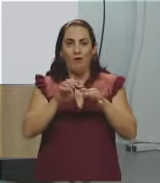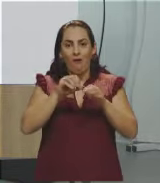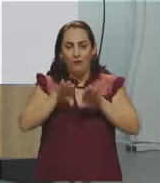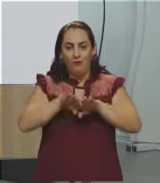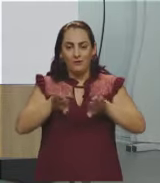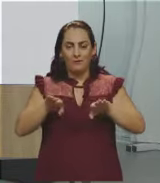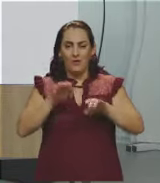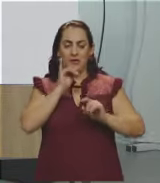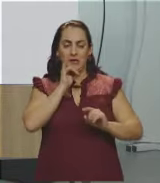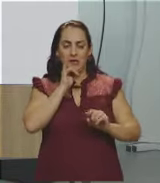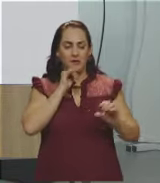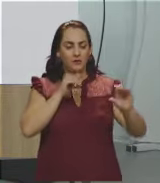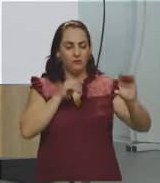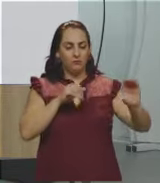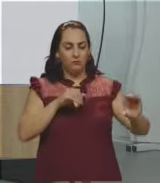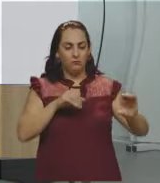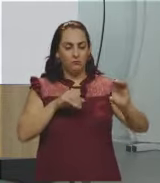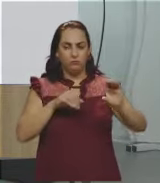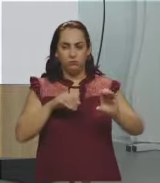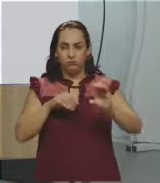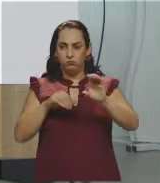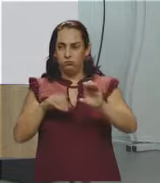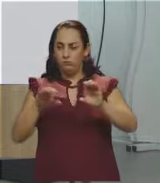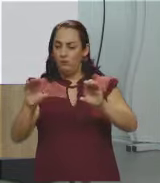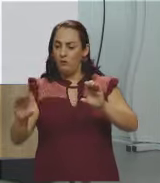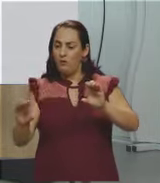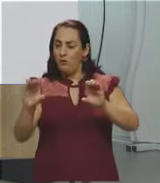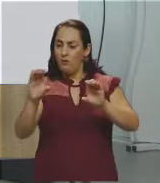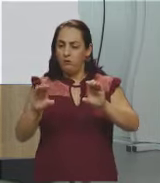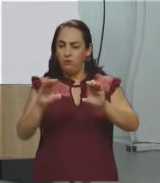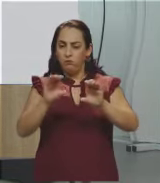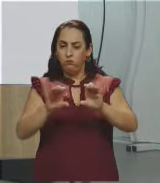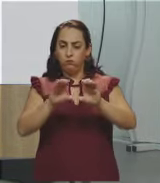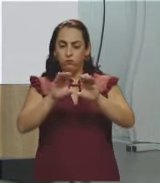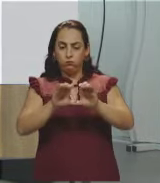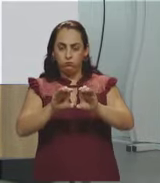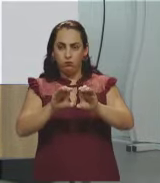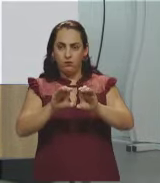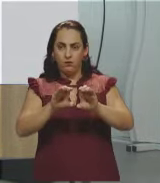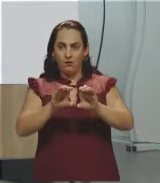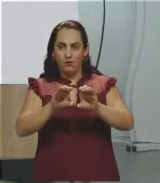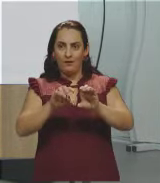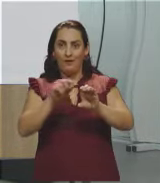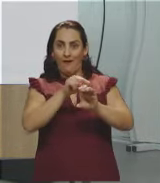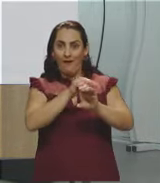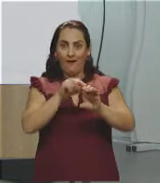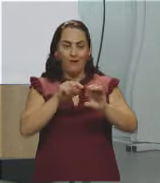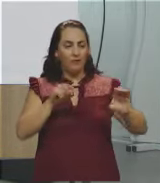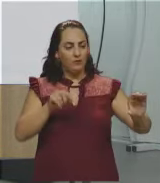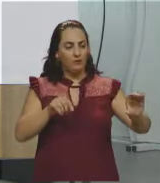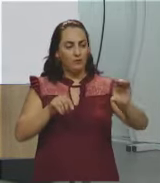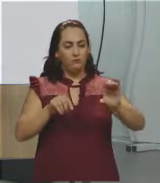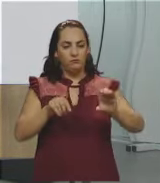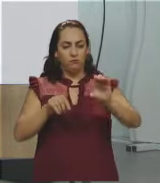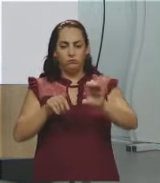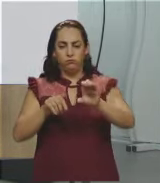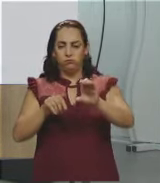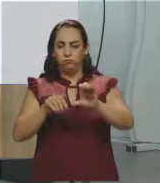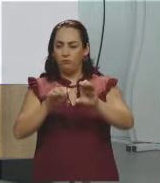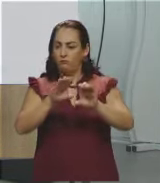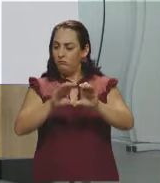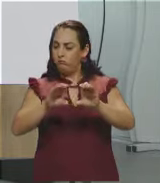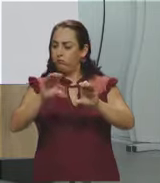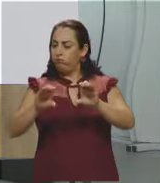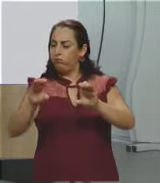se dividiu em 2 ou 3 partes, não importa, a corrente que chega tem que ser igual à corrente que sai. Então, se chegam,